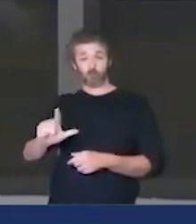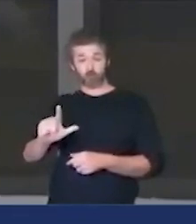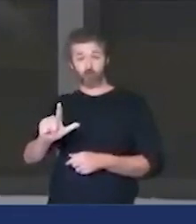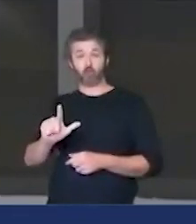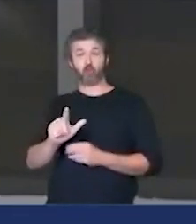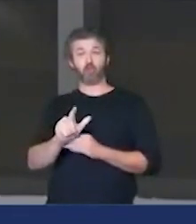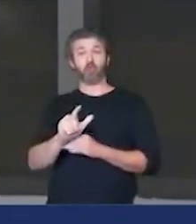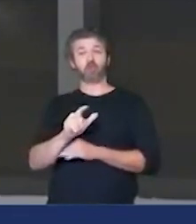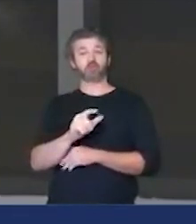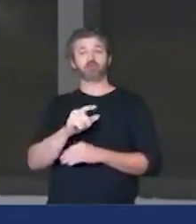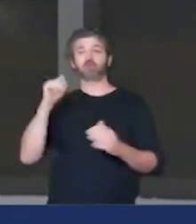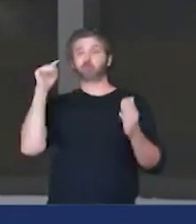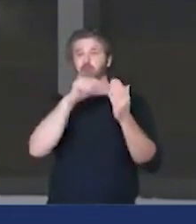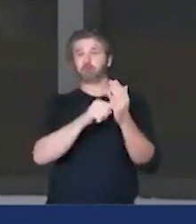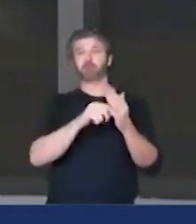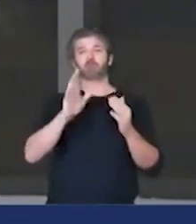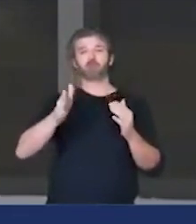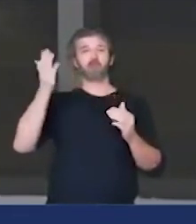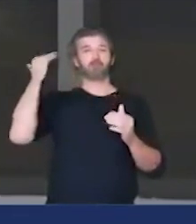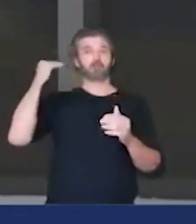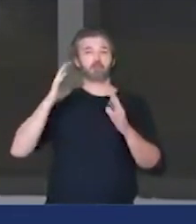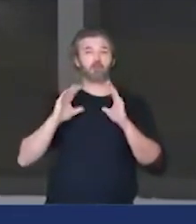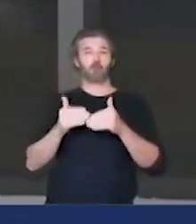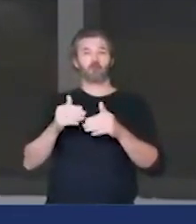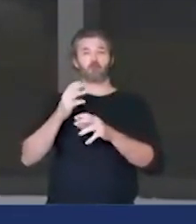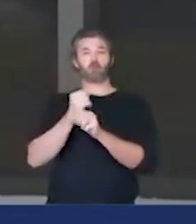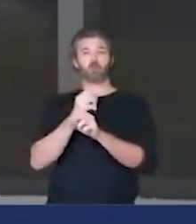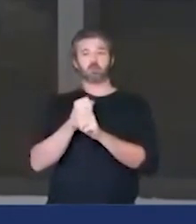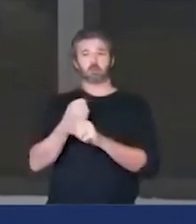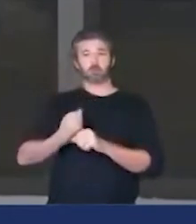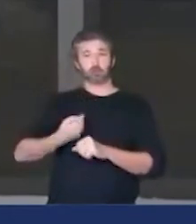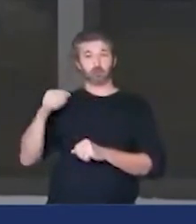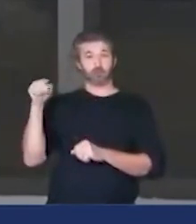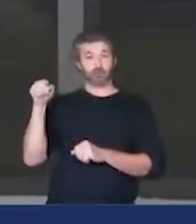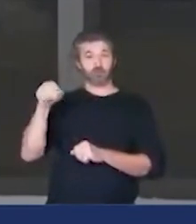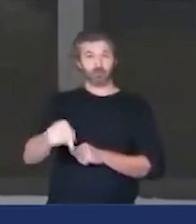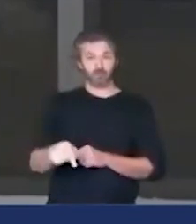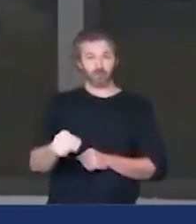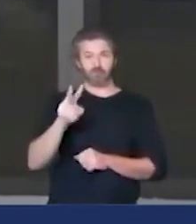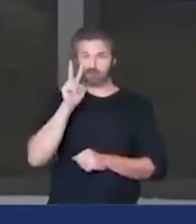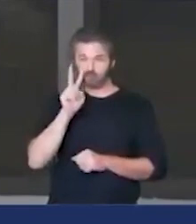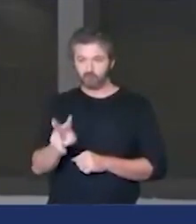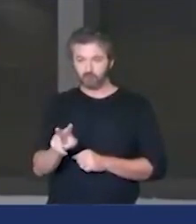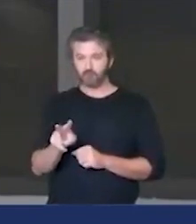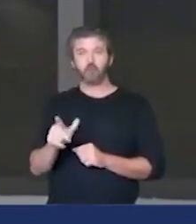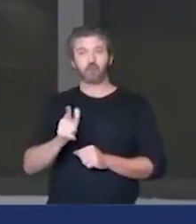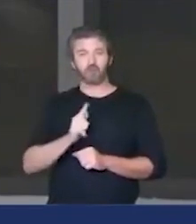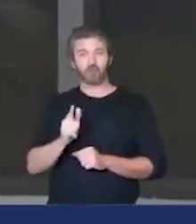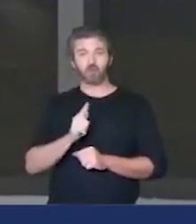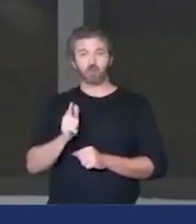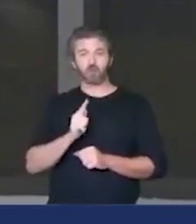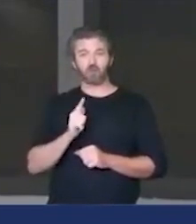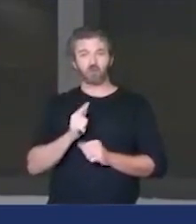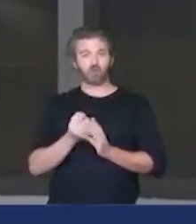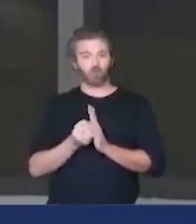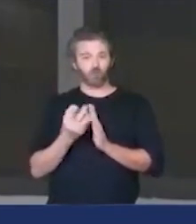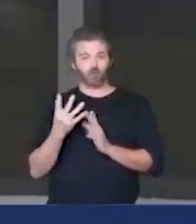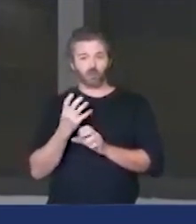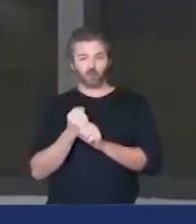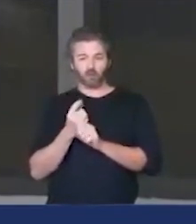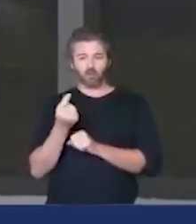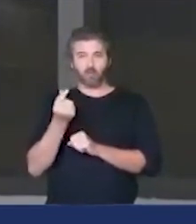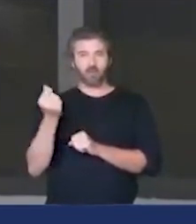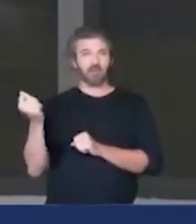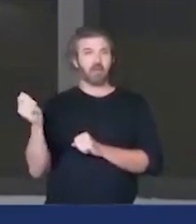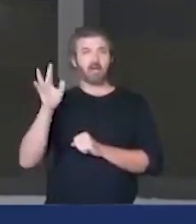Fernanda, denunciamos desde a Comissão Mista de Orçamento, quando estivemos lá e observamos que havia um montante